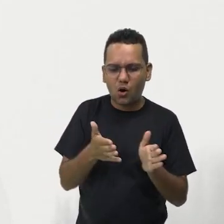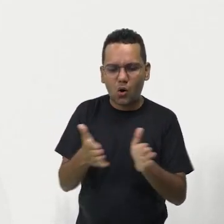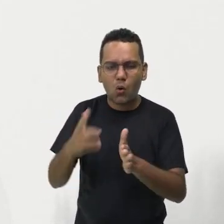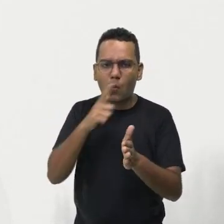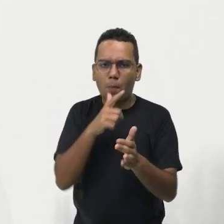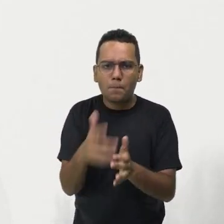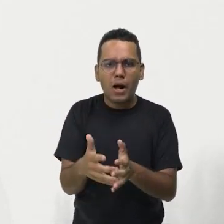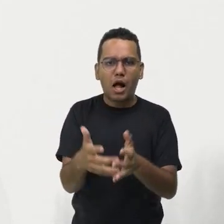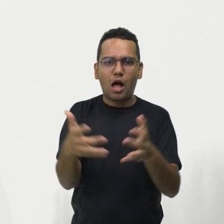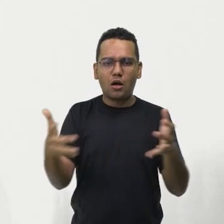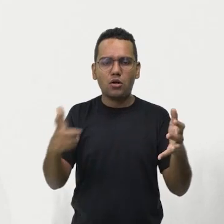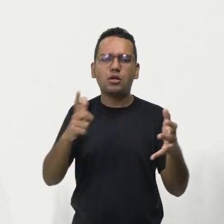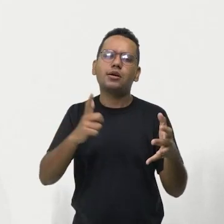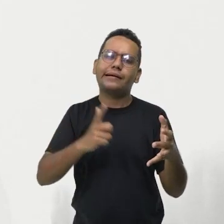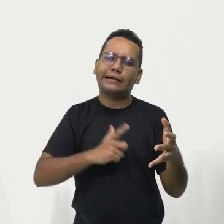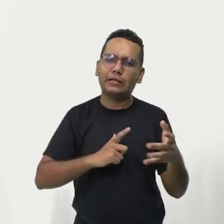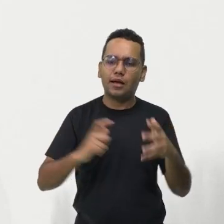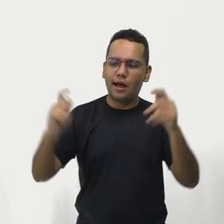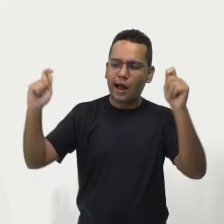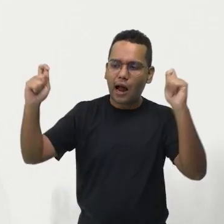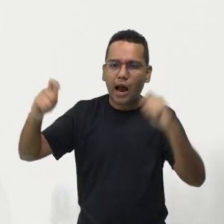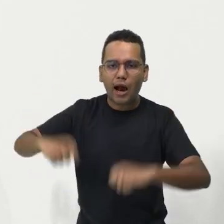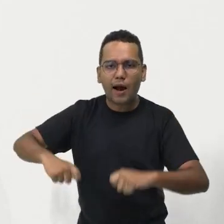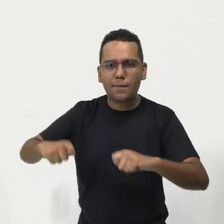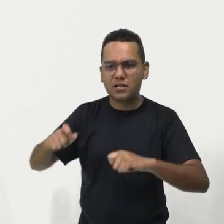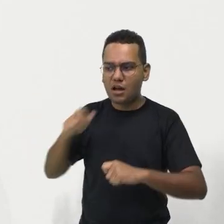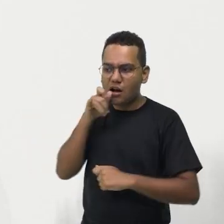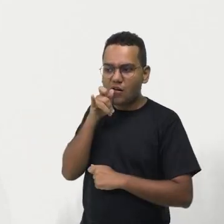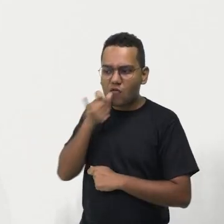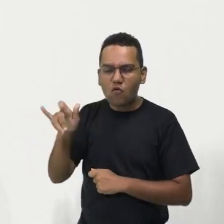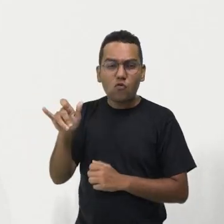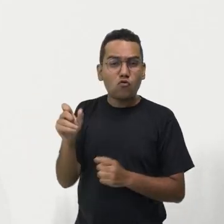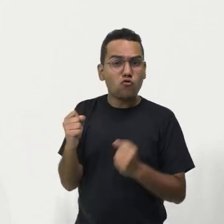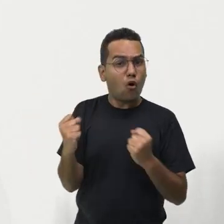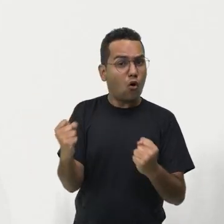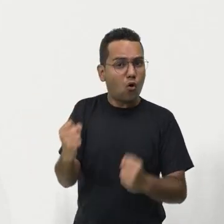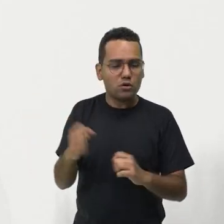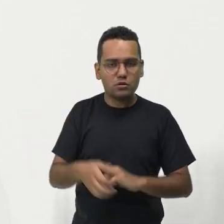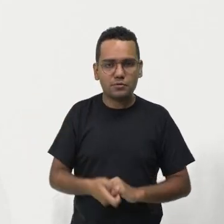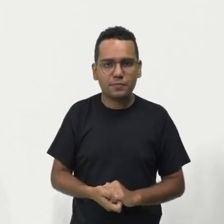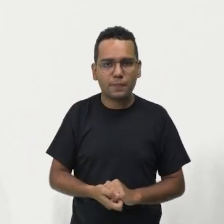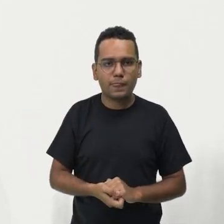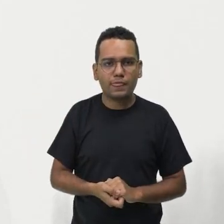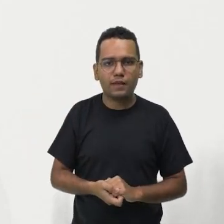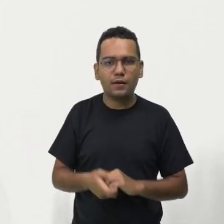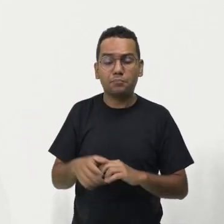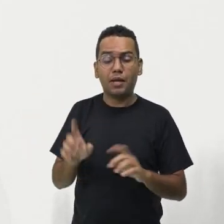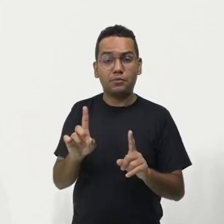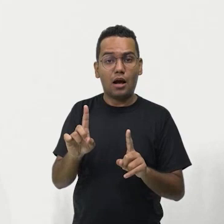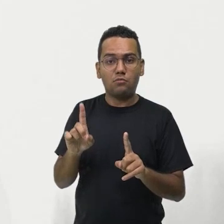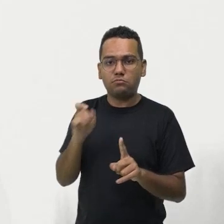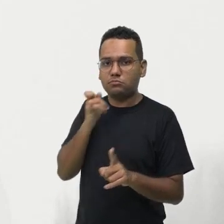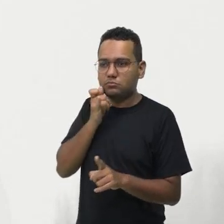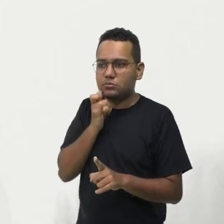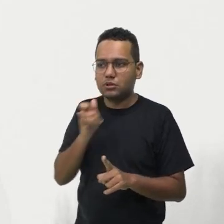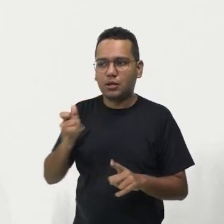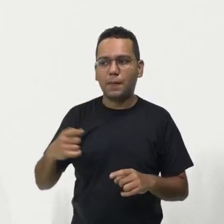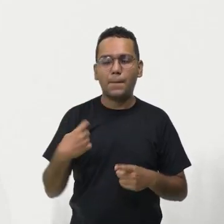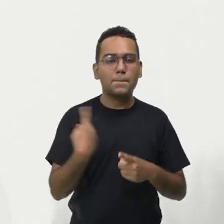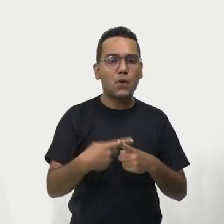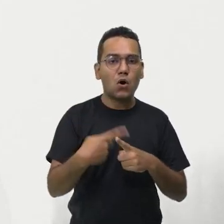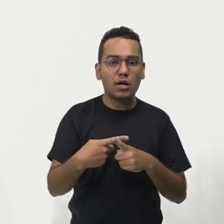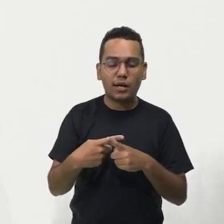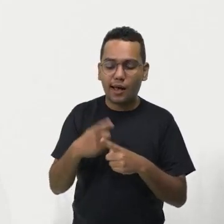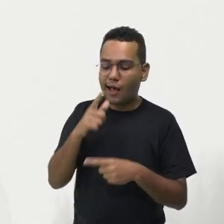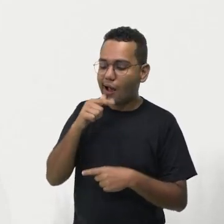oceanos e mares são capazes de dar fortes choques. Não são capazes de dar fortes choques, por